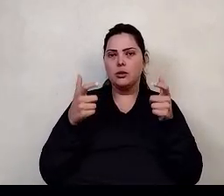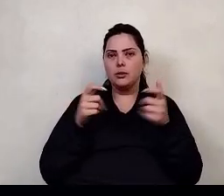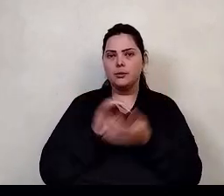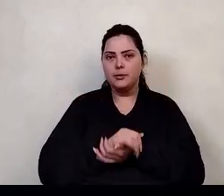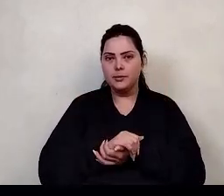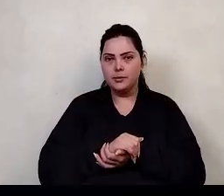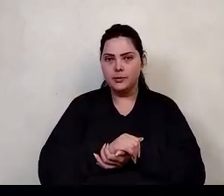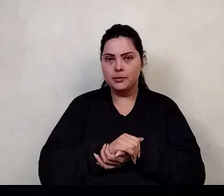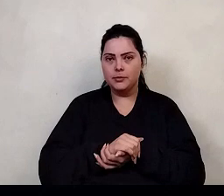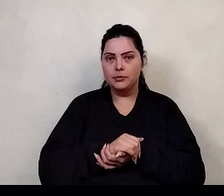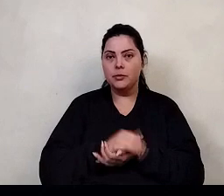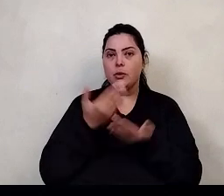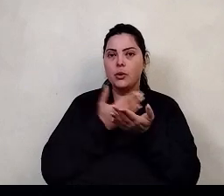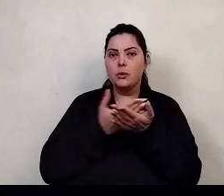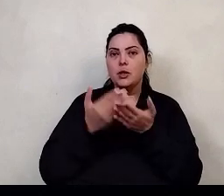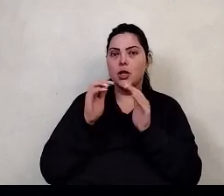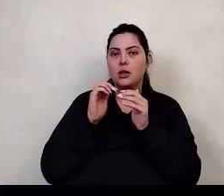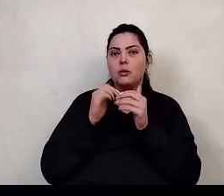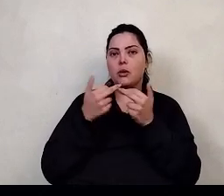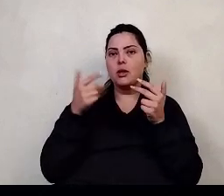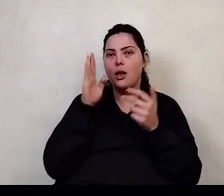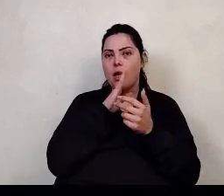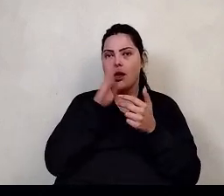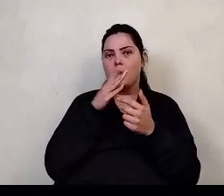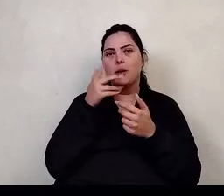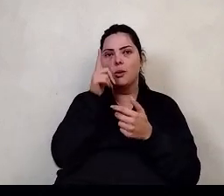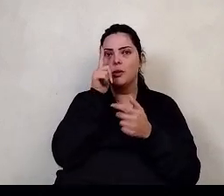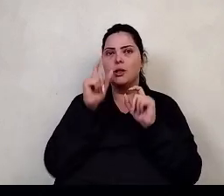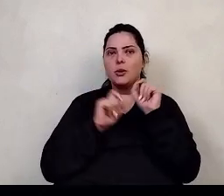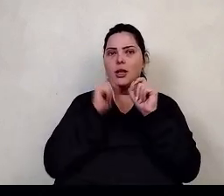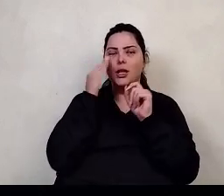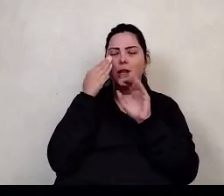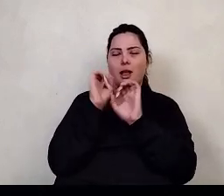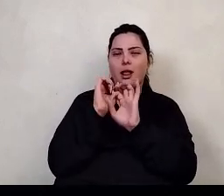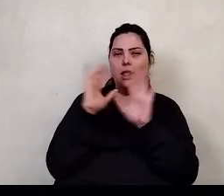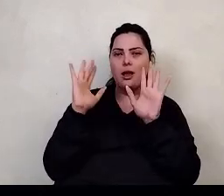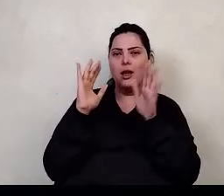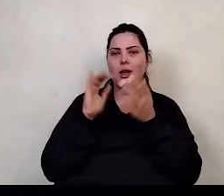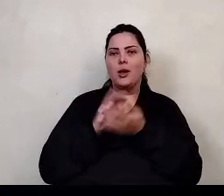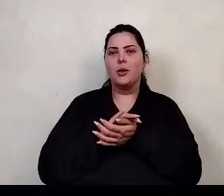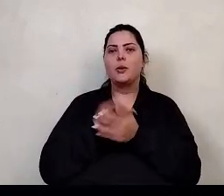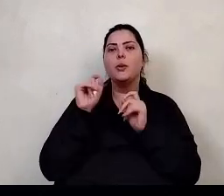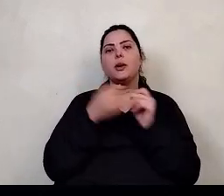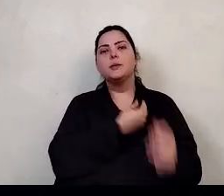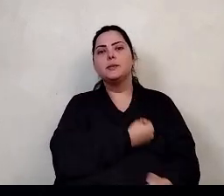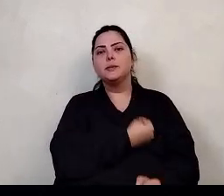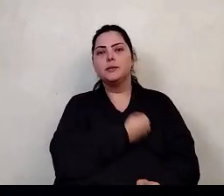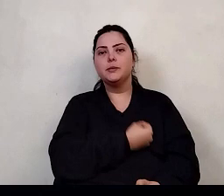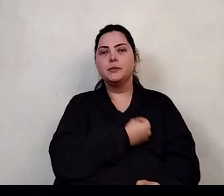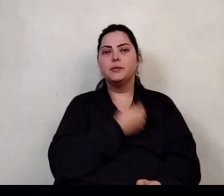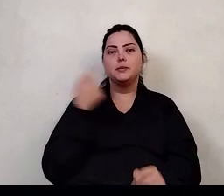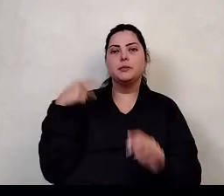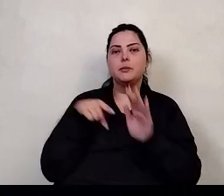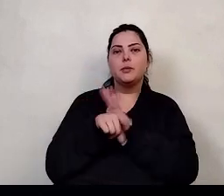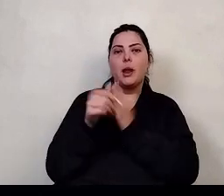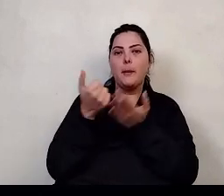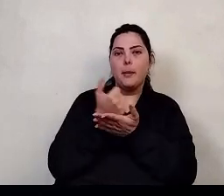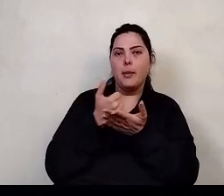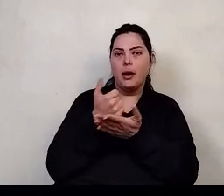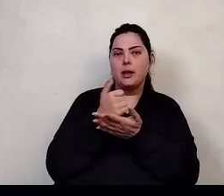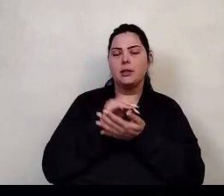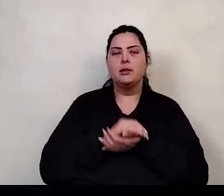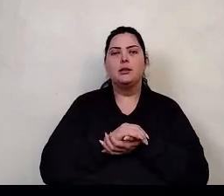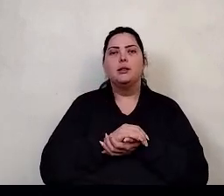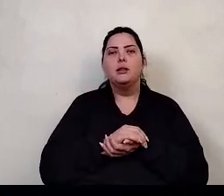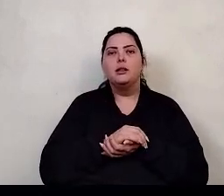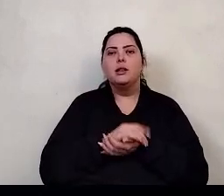Eu vou começar com um jogo rápido, então, só para a gente começar a entender um pouco quem que está aqui, né? Perguntinhas básicas, então. Quem tiver